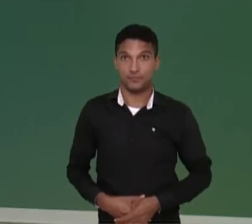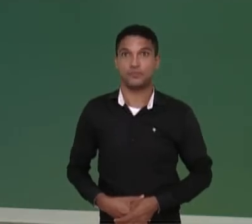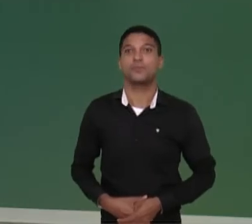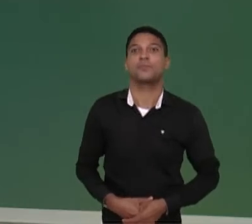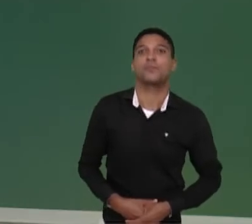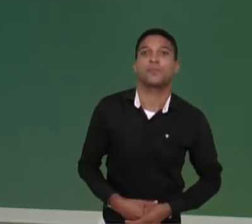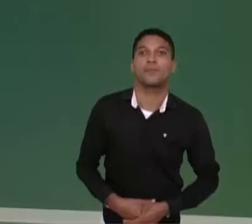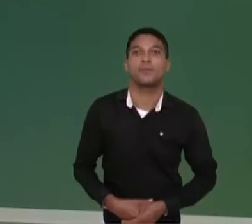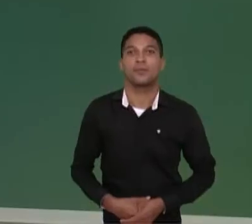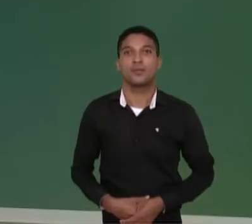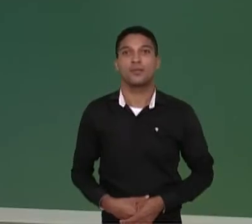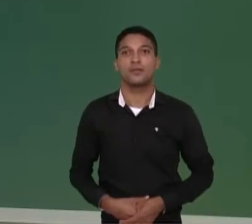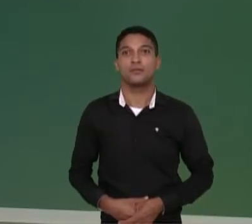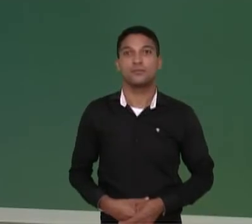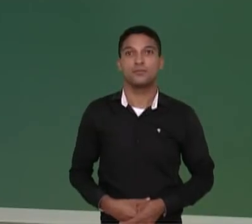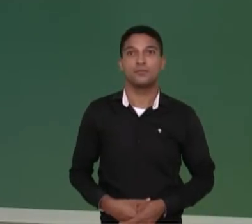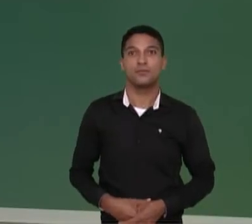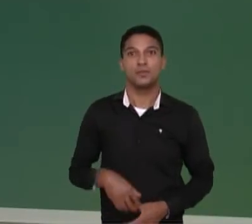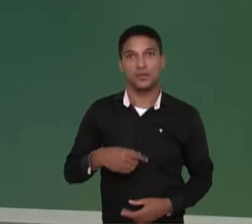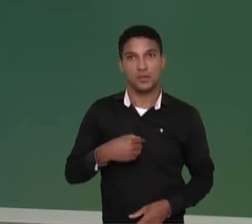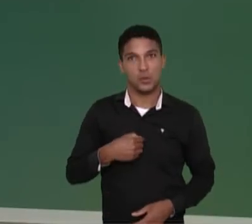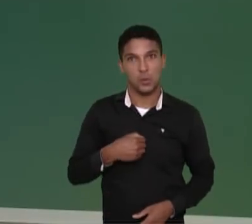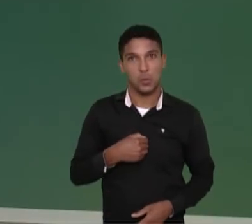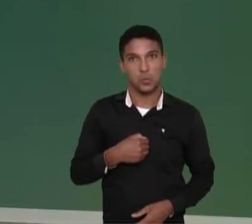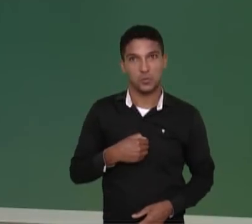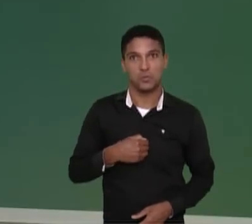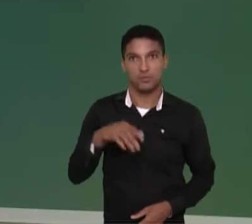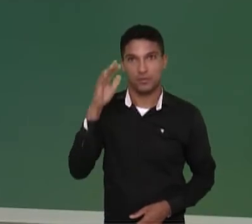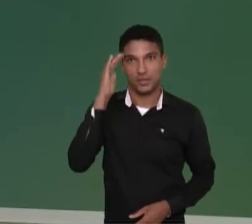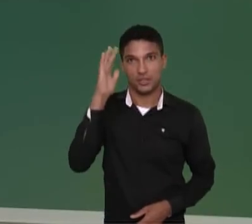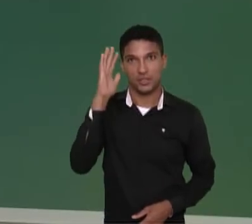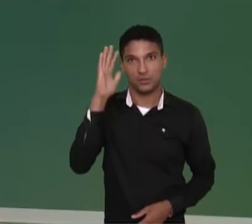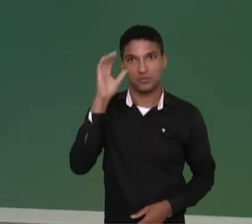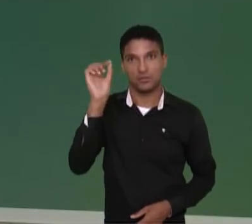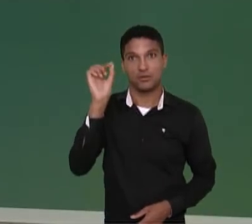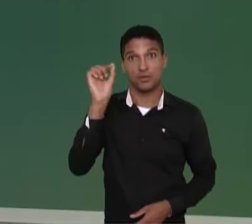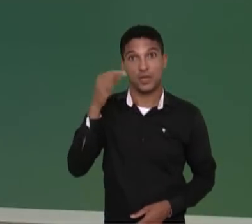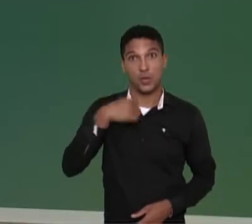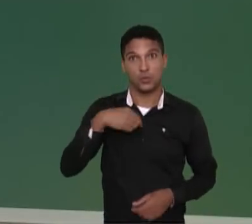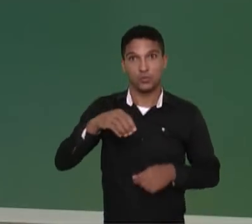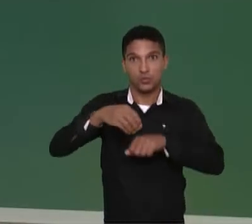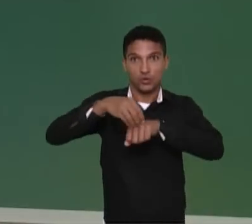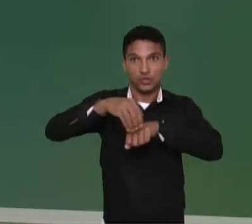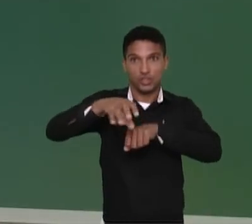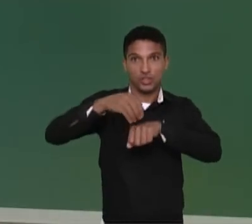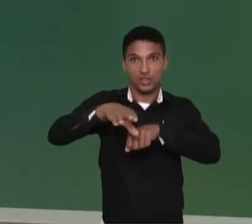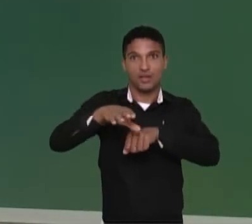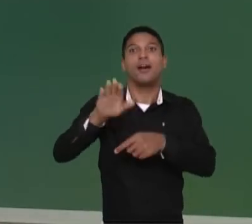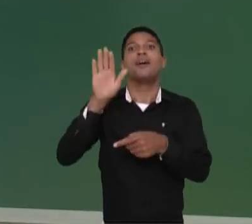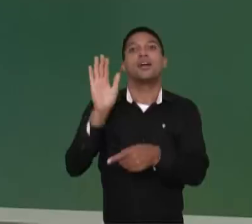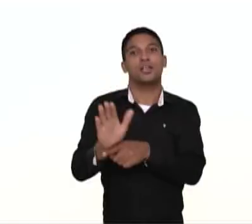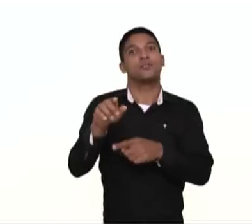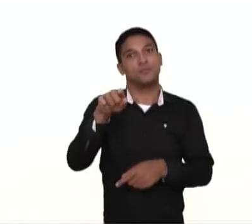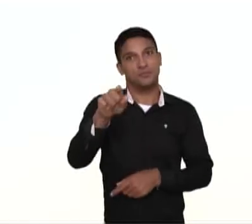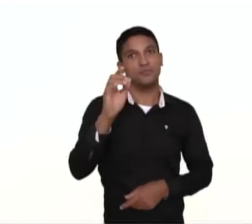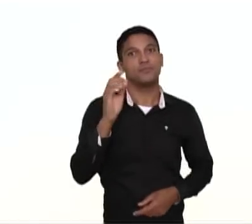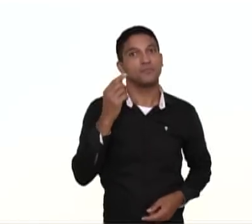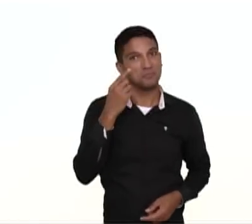E aí, pessoal, espero que as minhas dicas tenham ajudado você. Vejamos o seguinte,